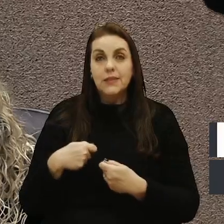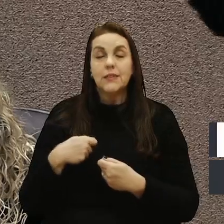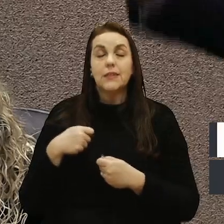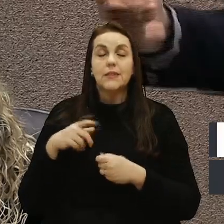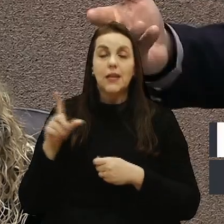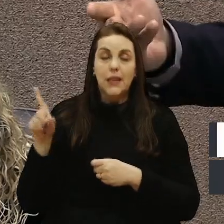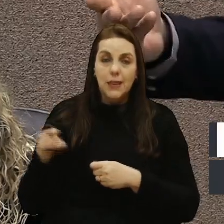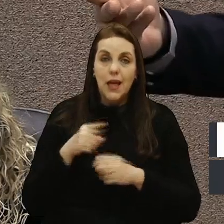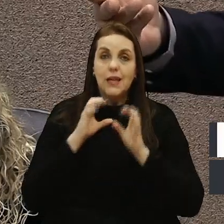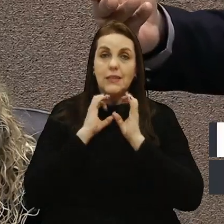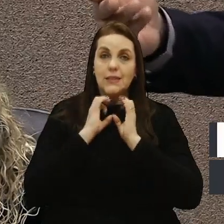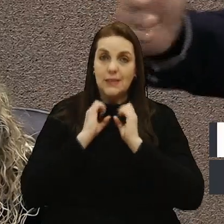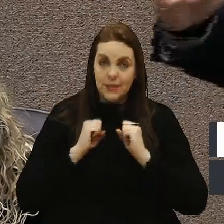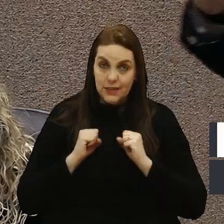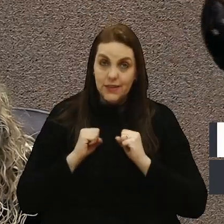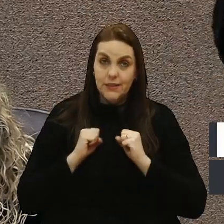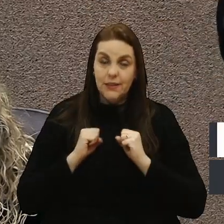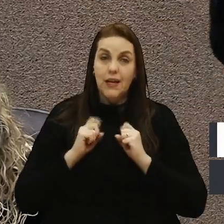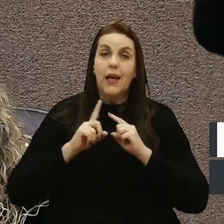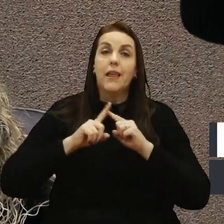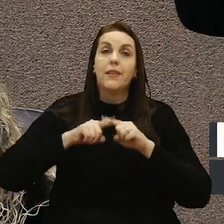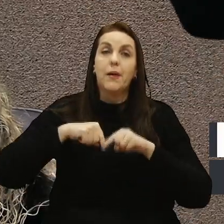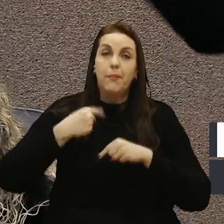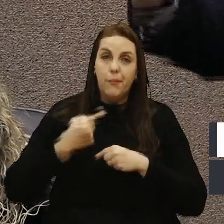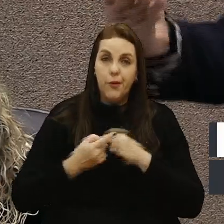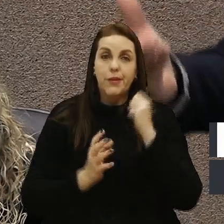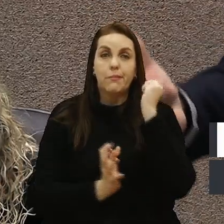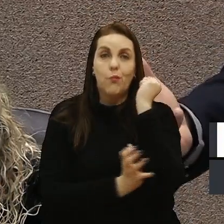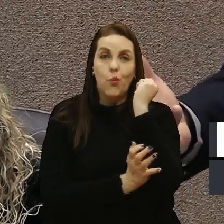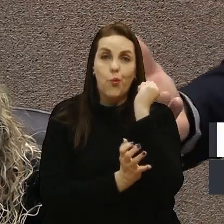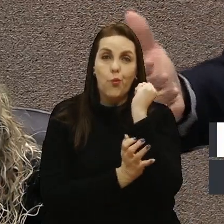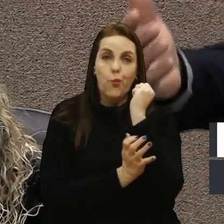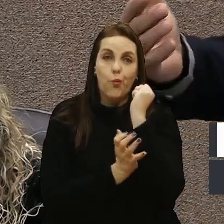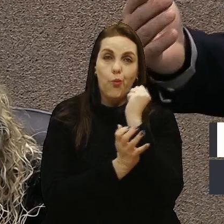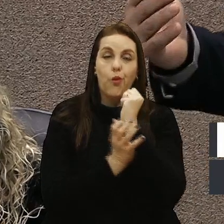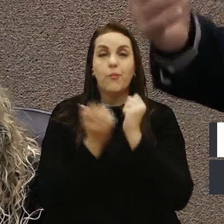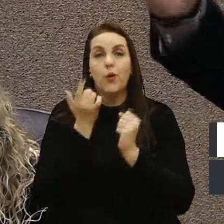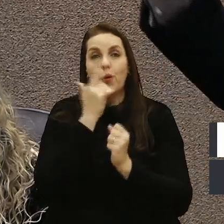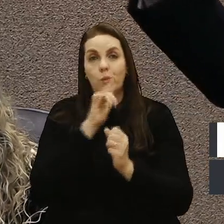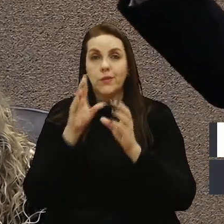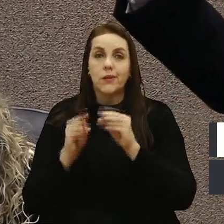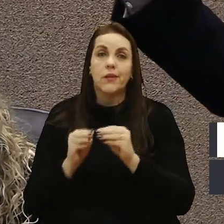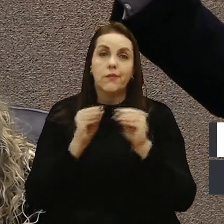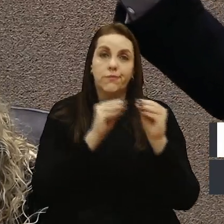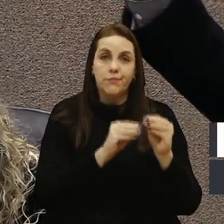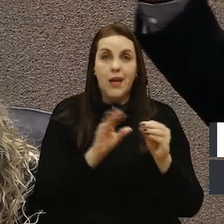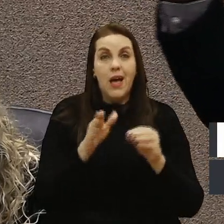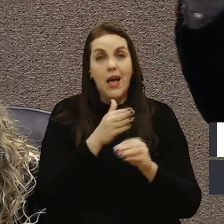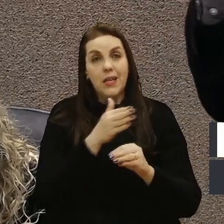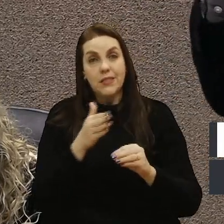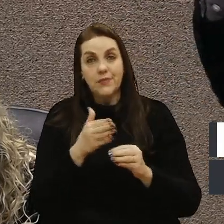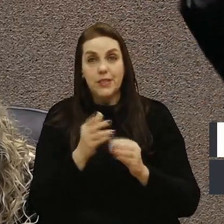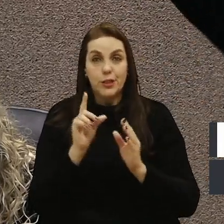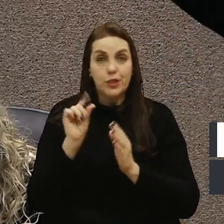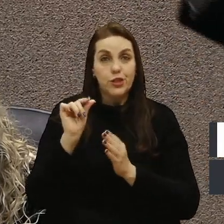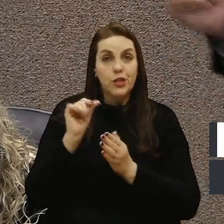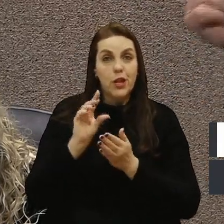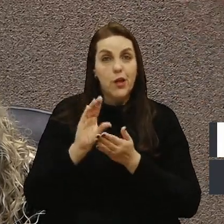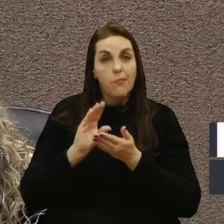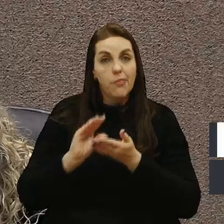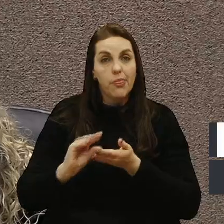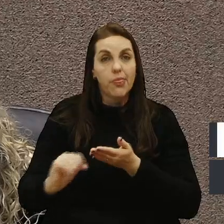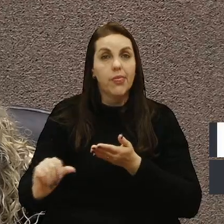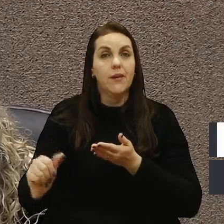uma secretaria, aí tem toda uma burocracia tremenda, muitas vezes parte desse valor se perde no